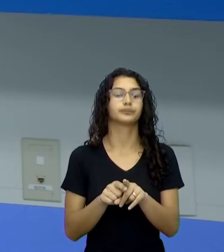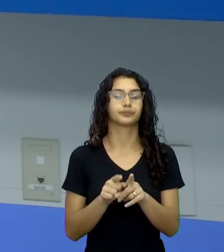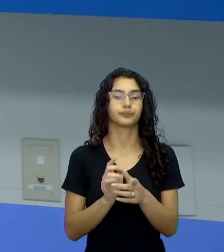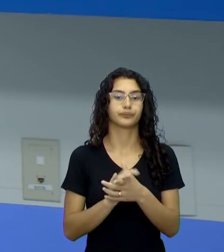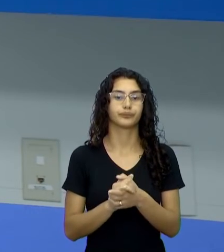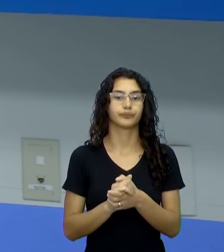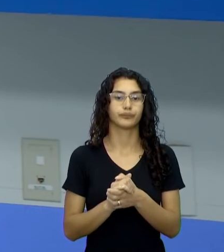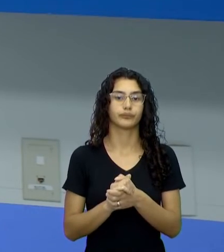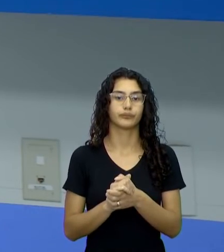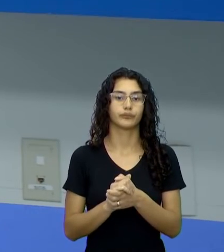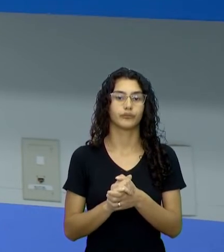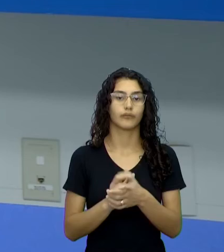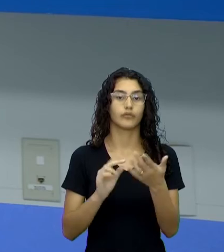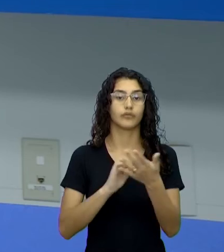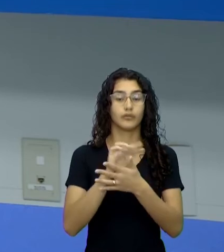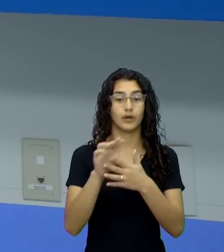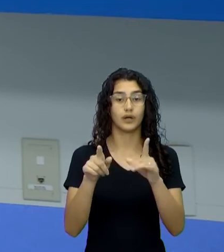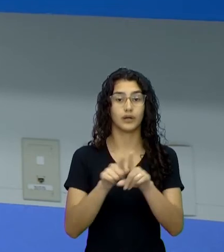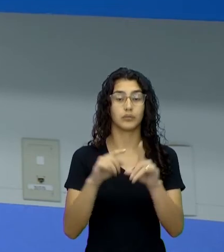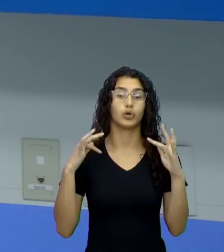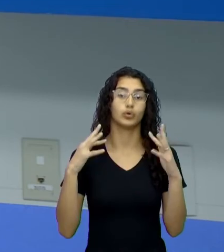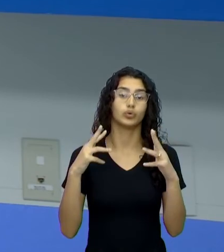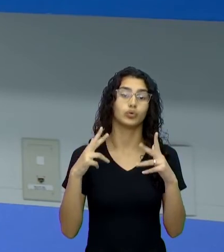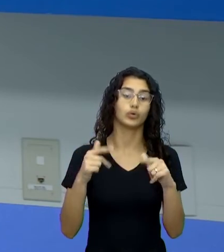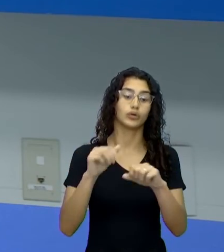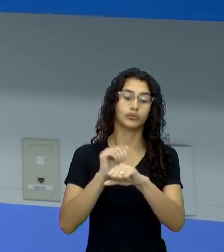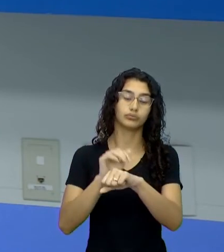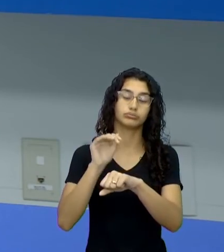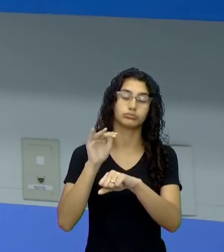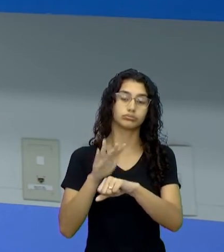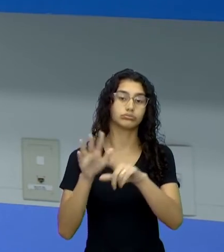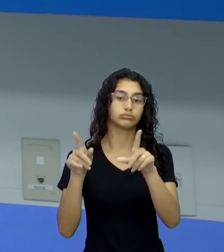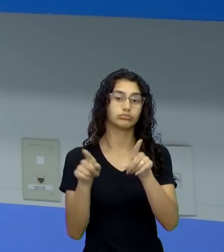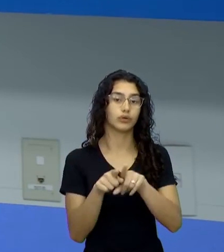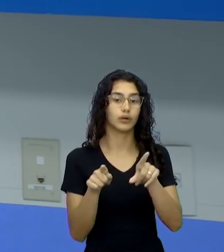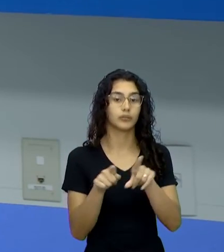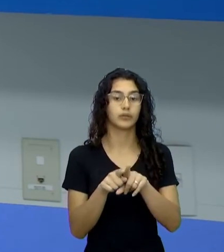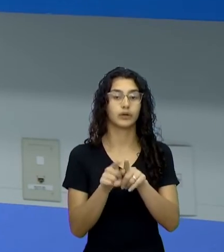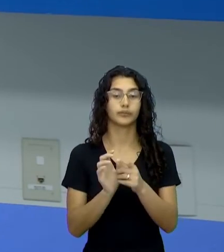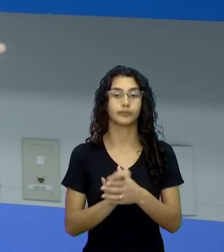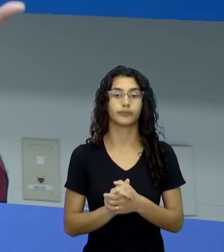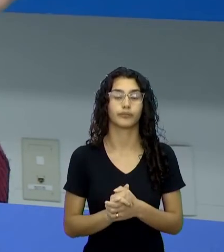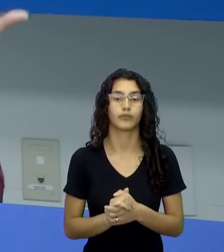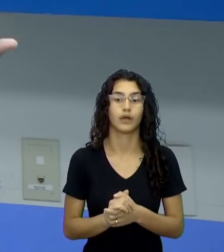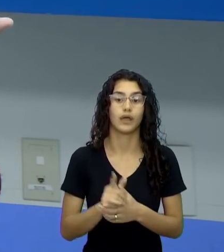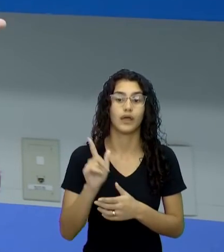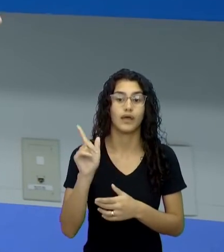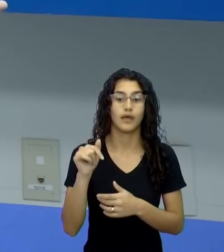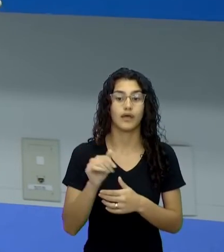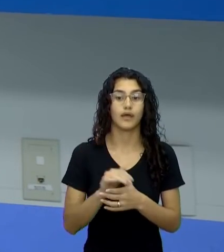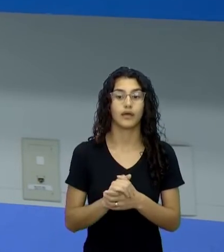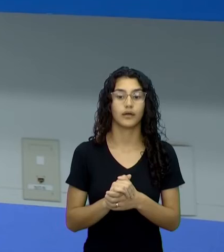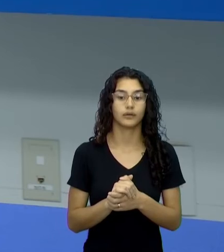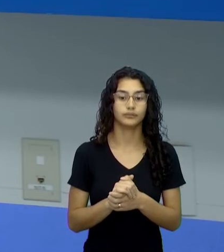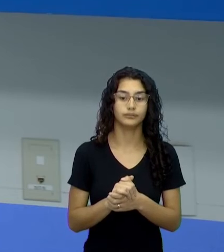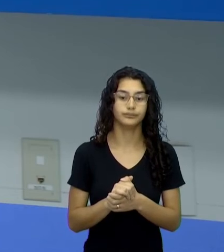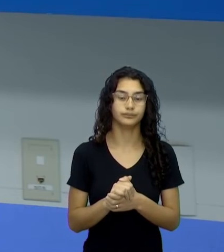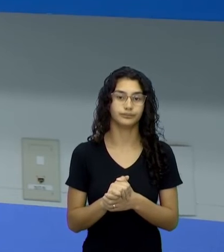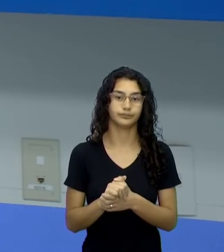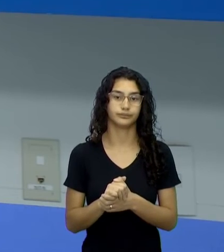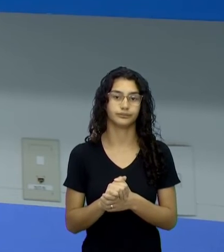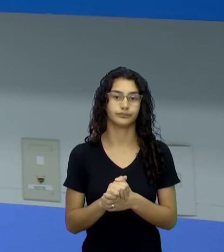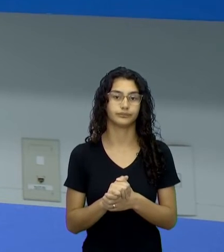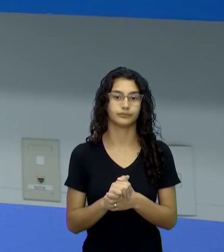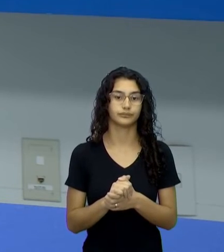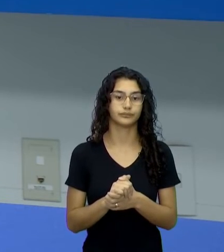mediante outras coisas né todas essas foram sugestões que são tão são tão eh